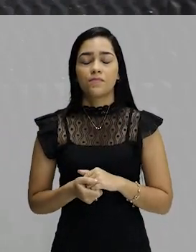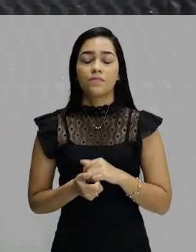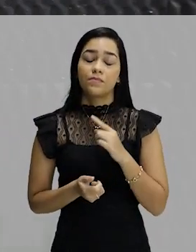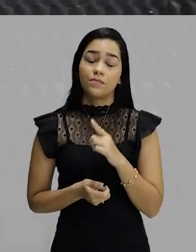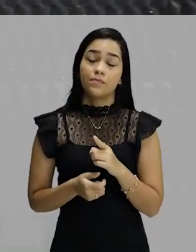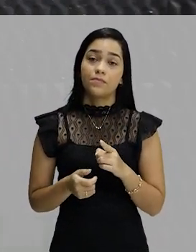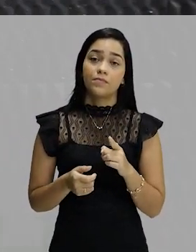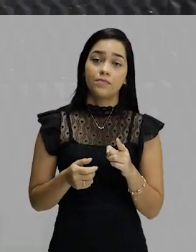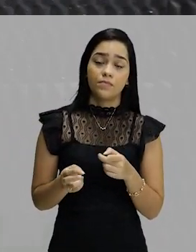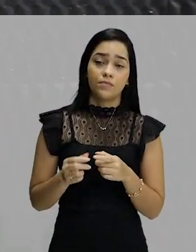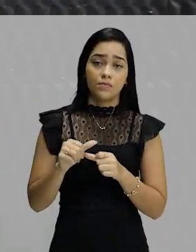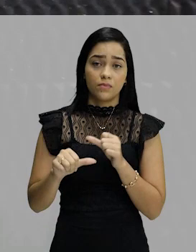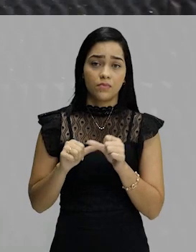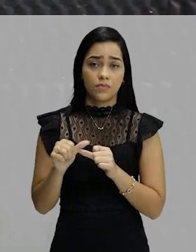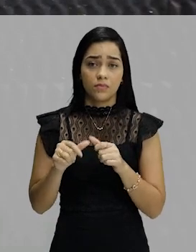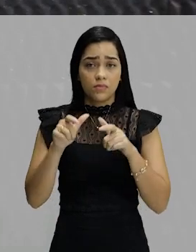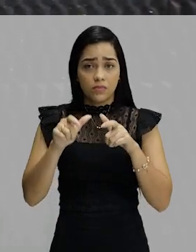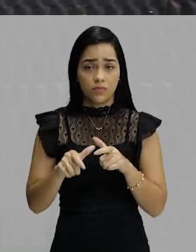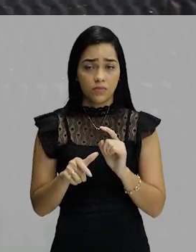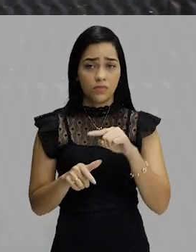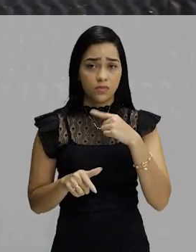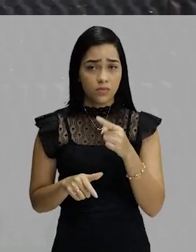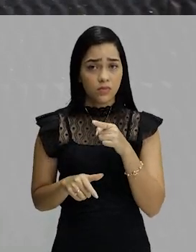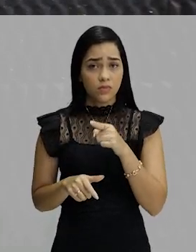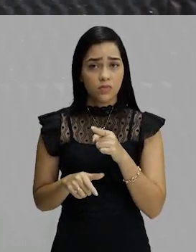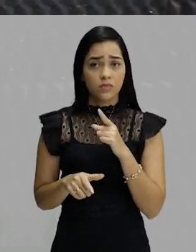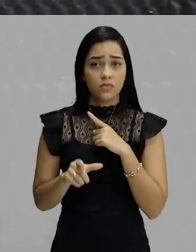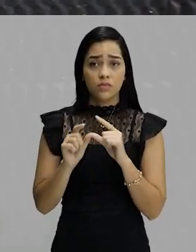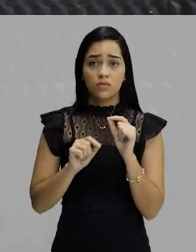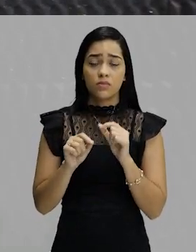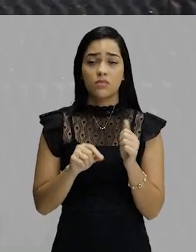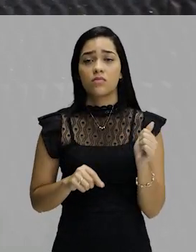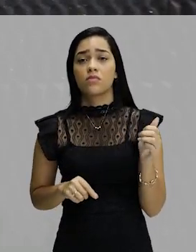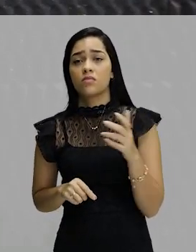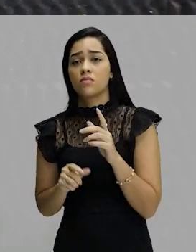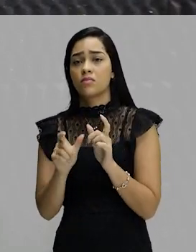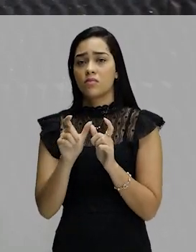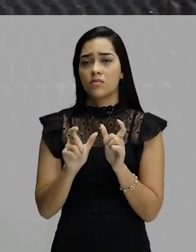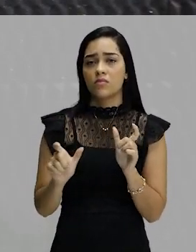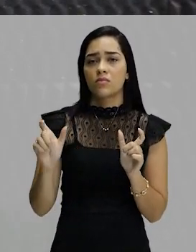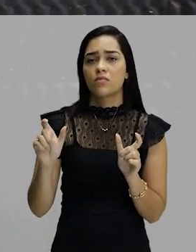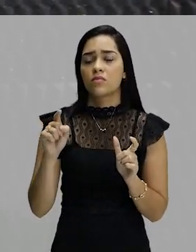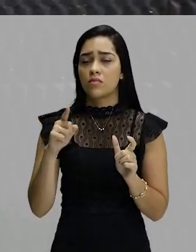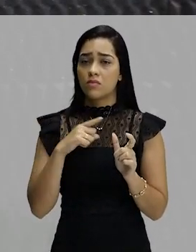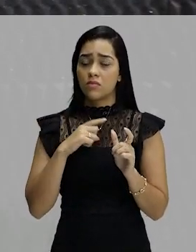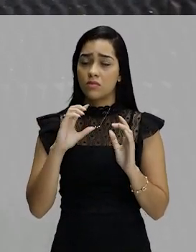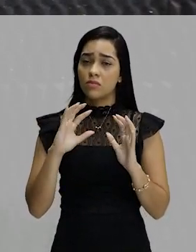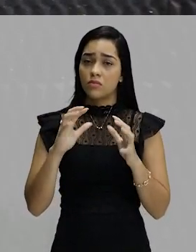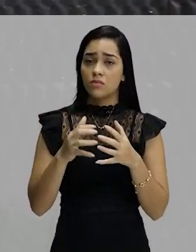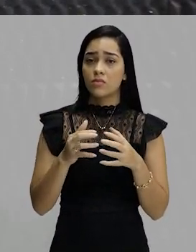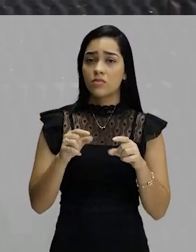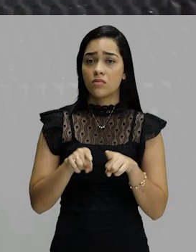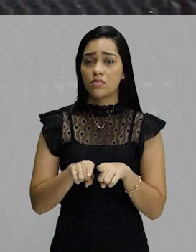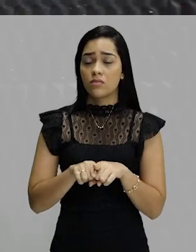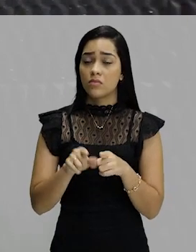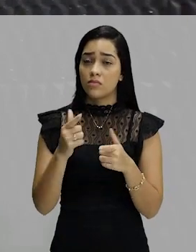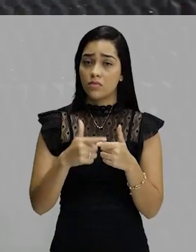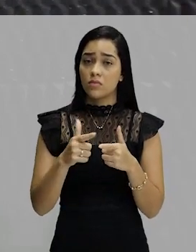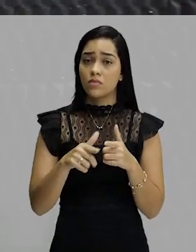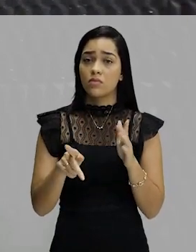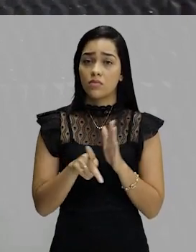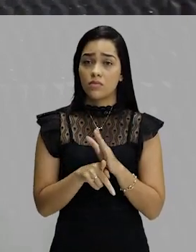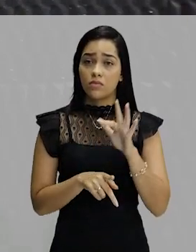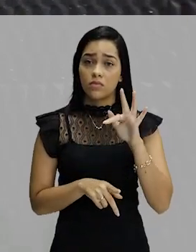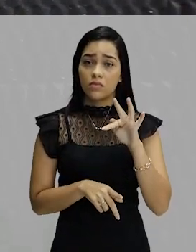quando você troca uma letra de local por outra, você forma uma nova palavra, você forma um grupo. Tá? Problema característico